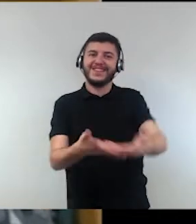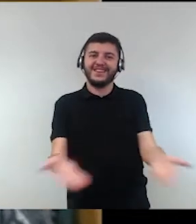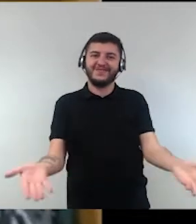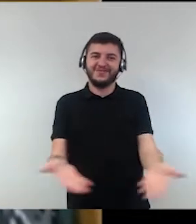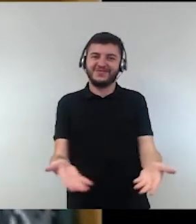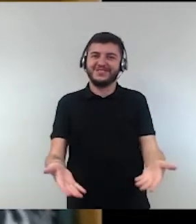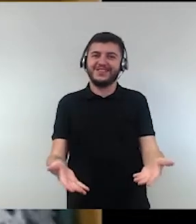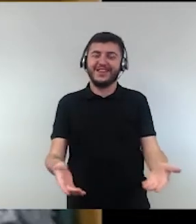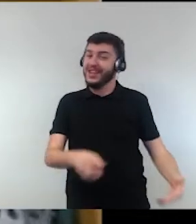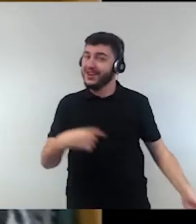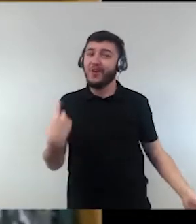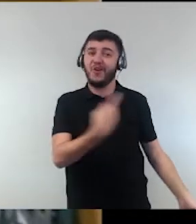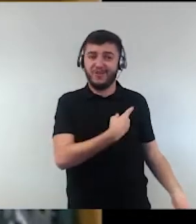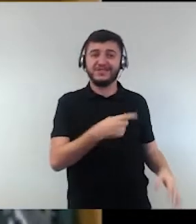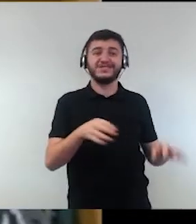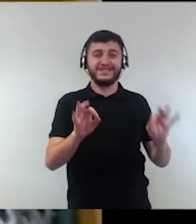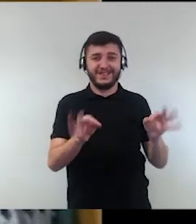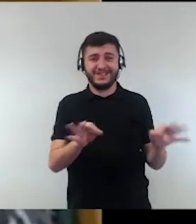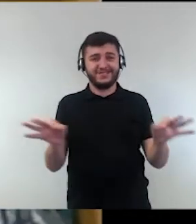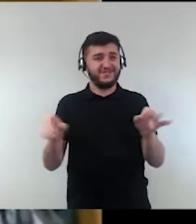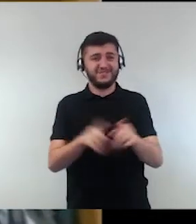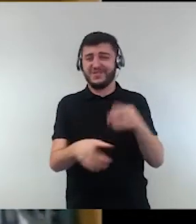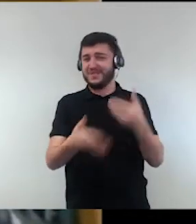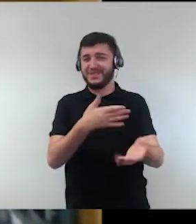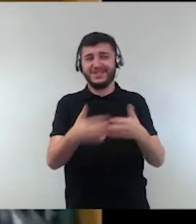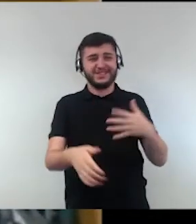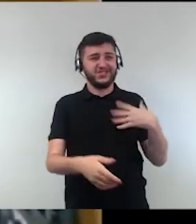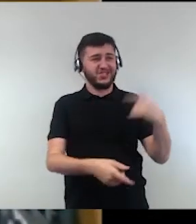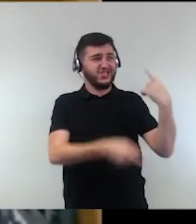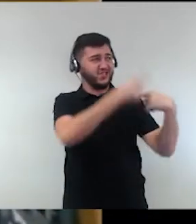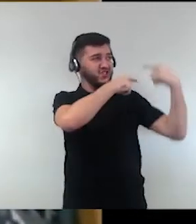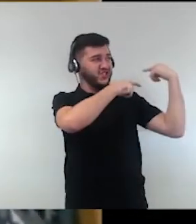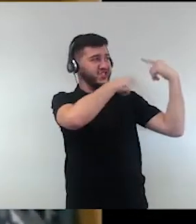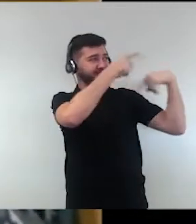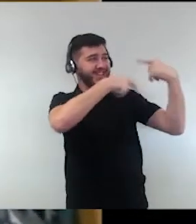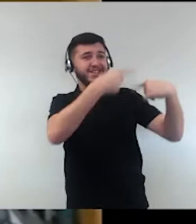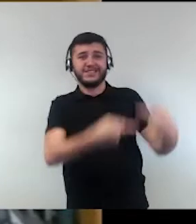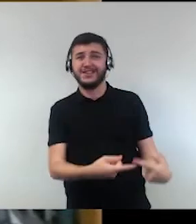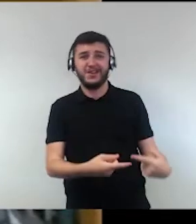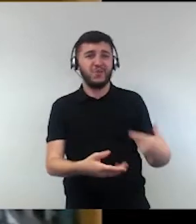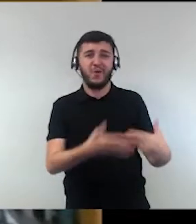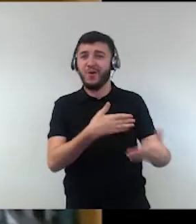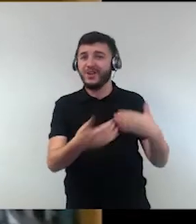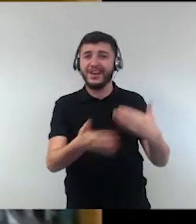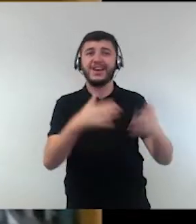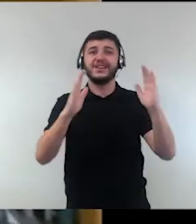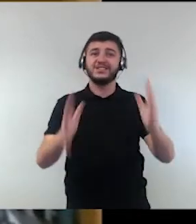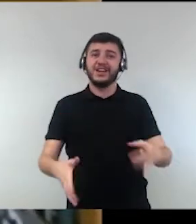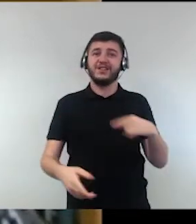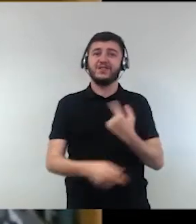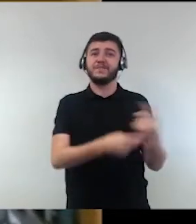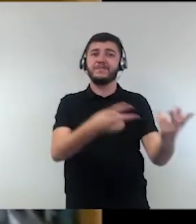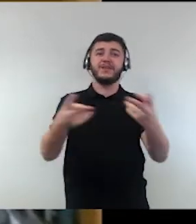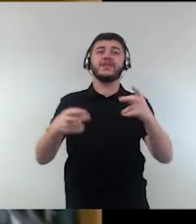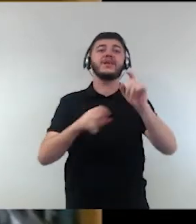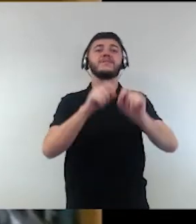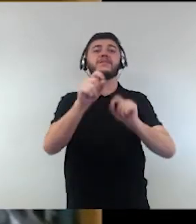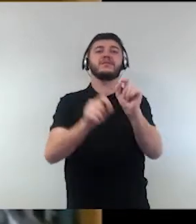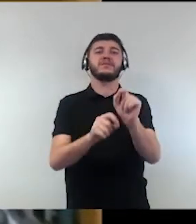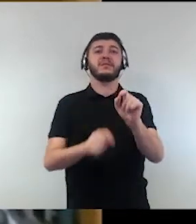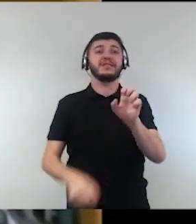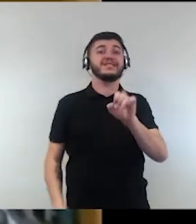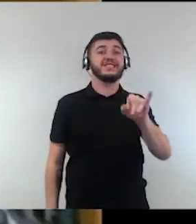hoje, todos nós, de qualquer geração, é importante perceber que sem